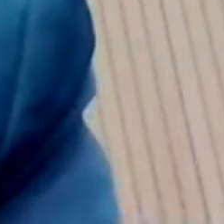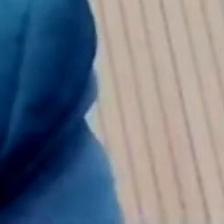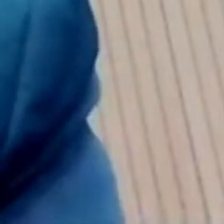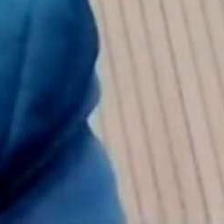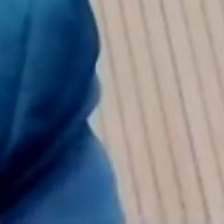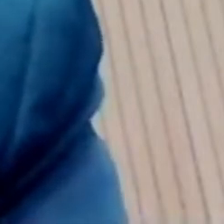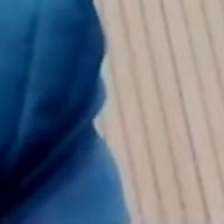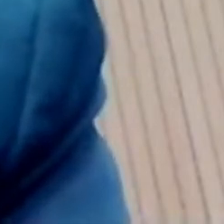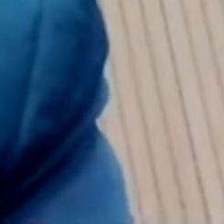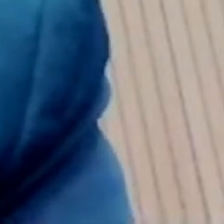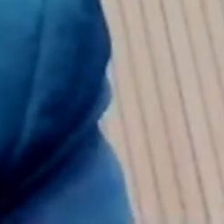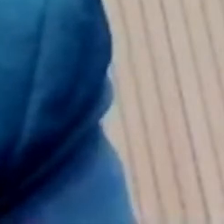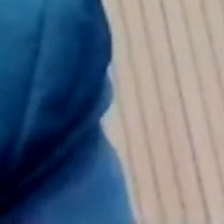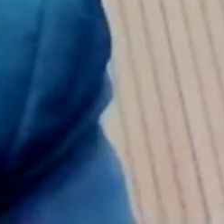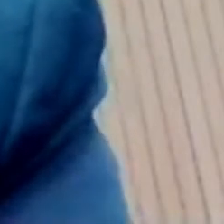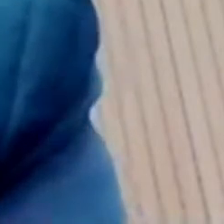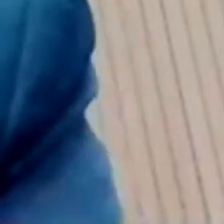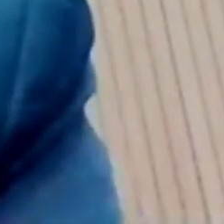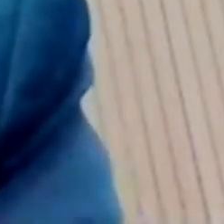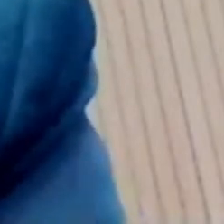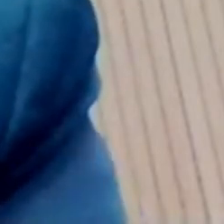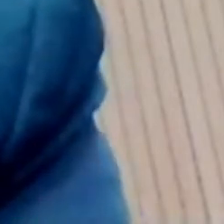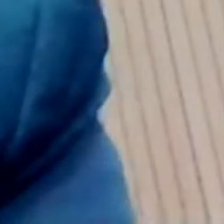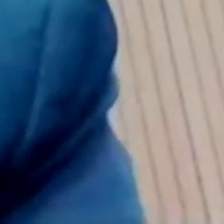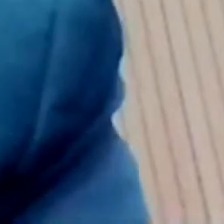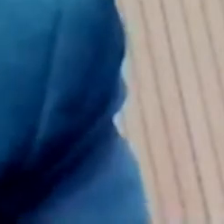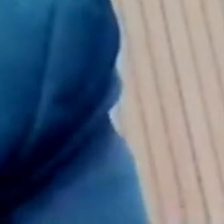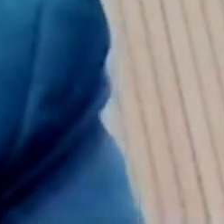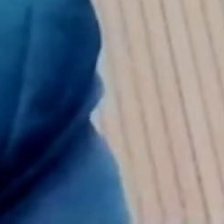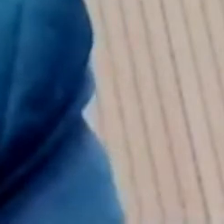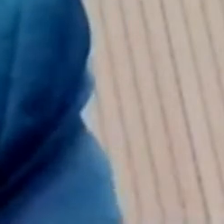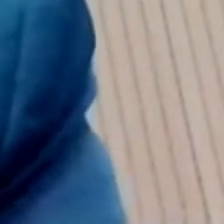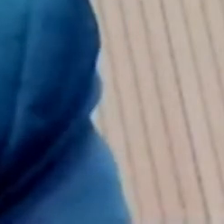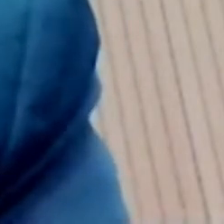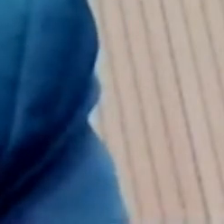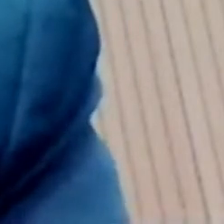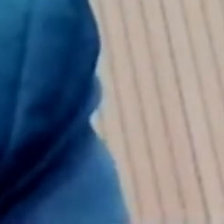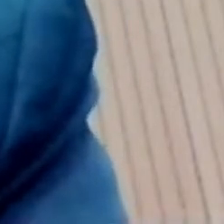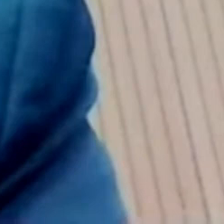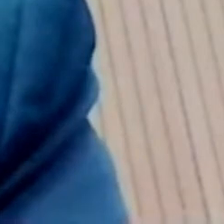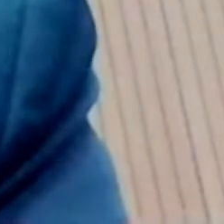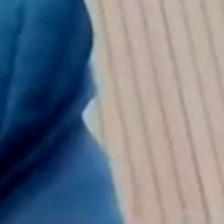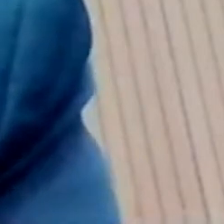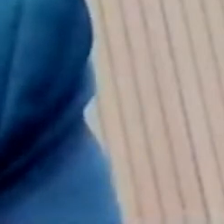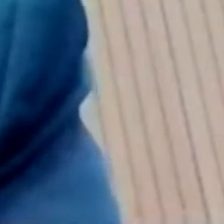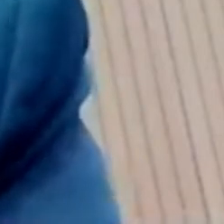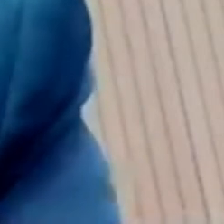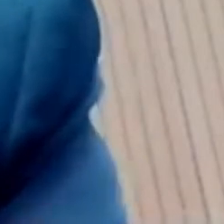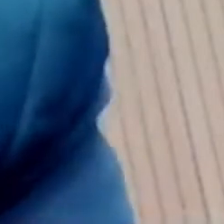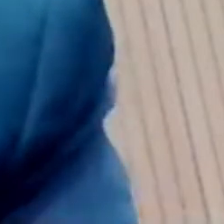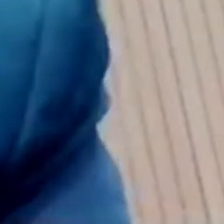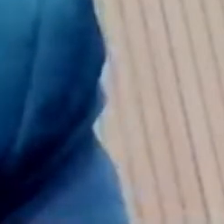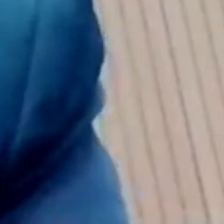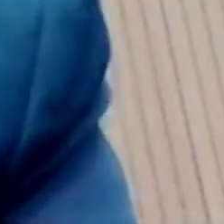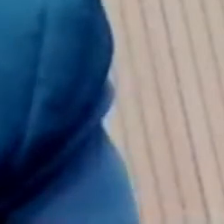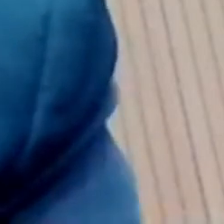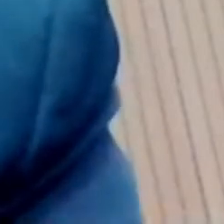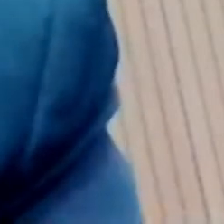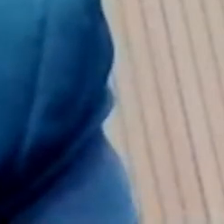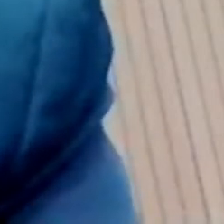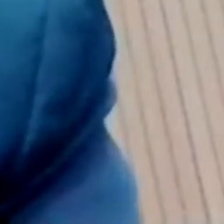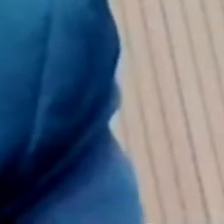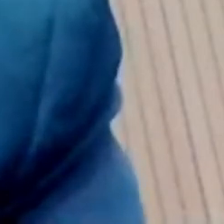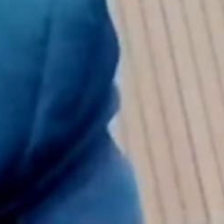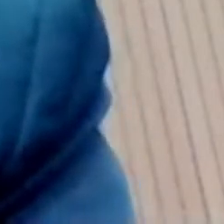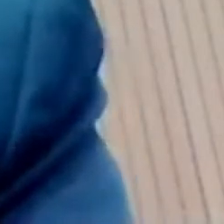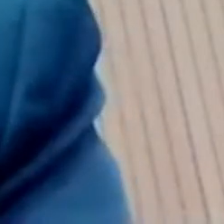tem custo nenhum para a população. Então, é um grande projeto aí que a gente pretende continuar, e aí a gente precisa, sim,